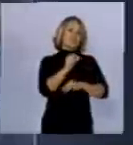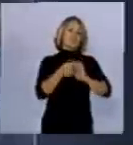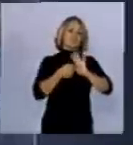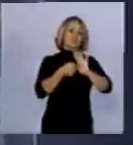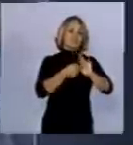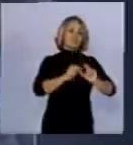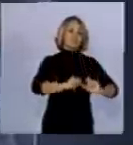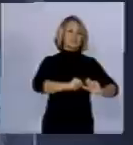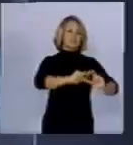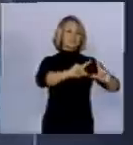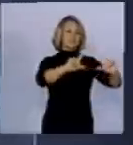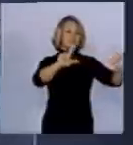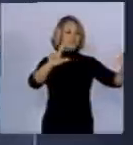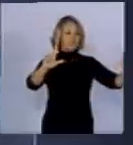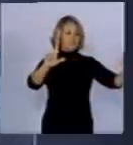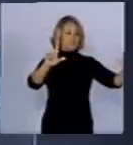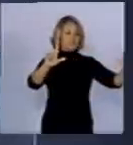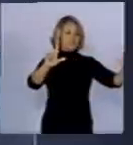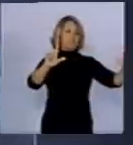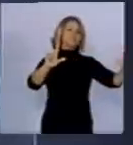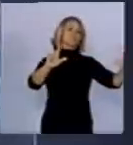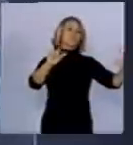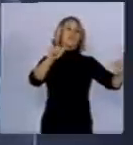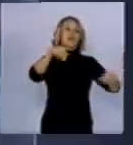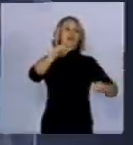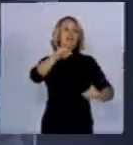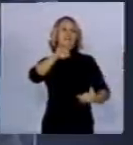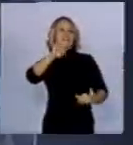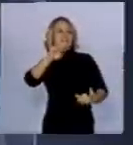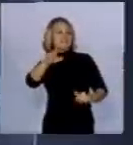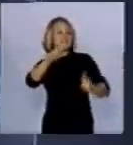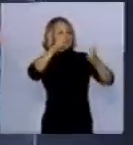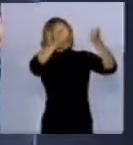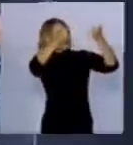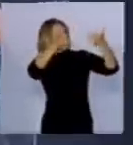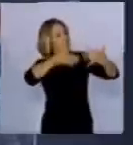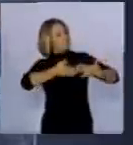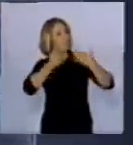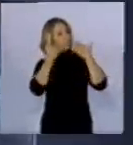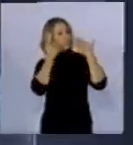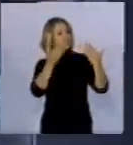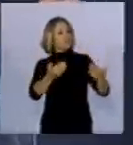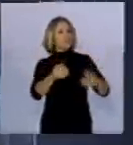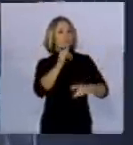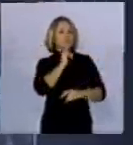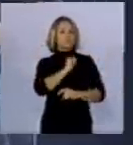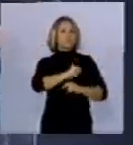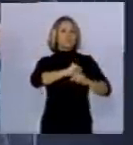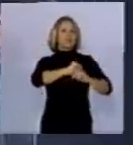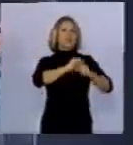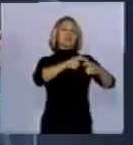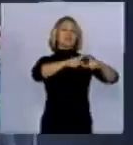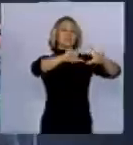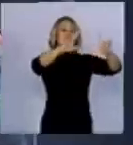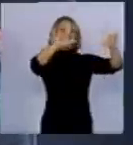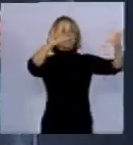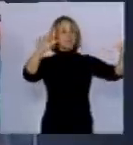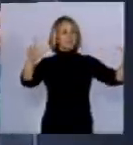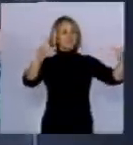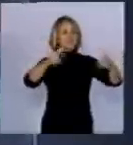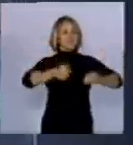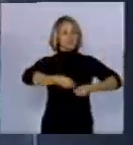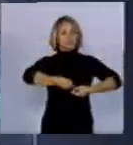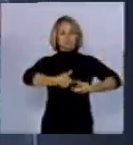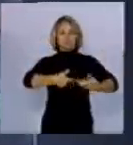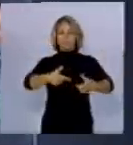janela né a apresentação da Natel Foi bastante elucidativa no sentido de que hoje em dia as janelas se multiplicaram